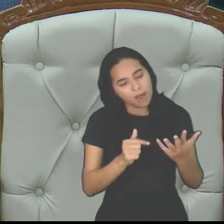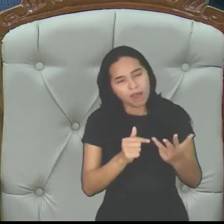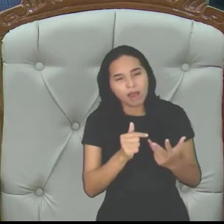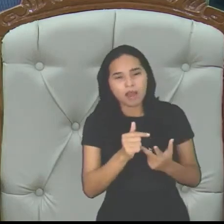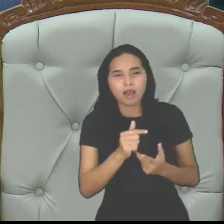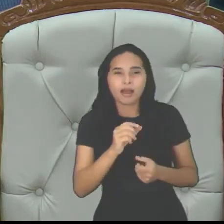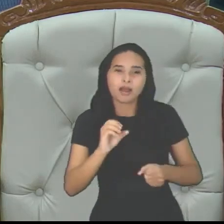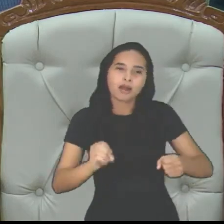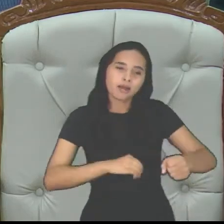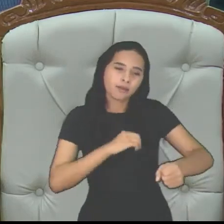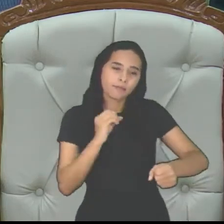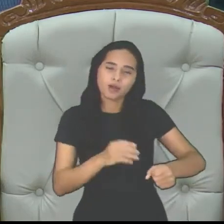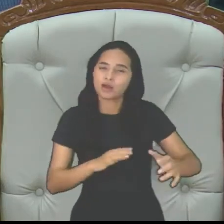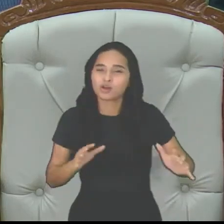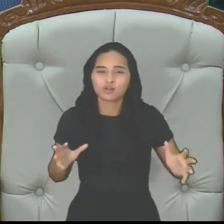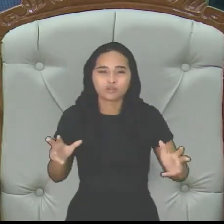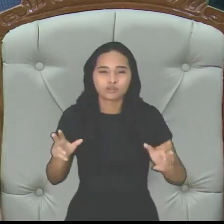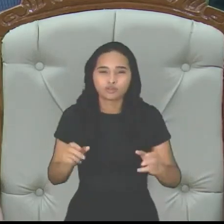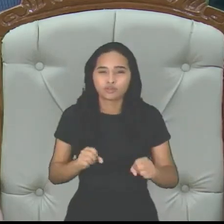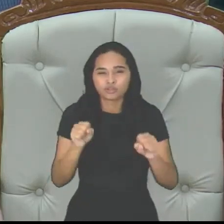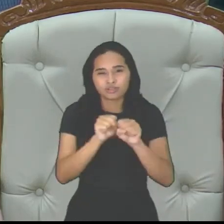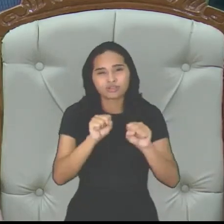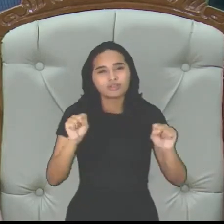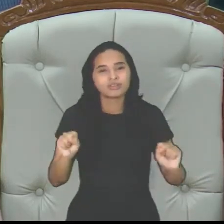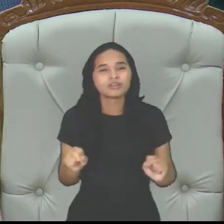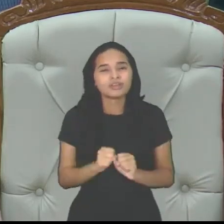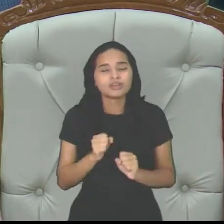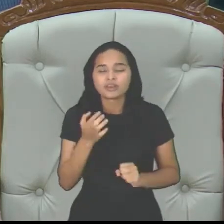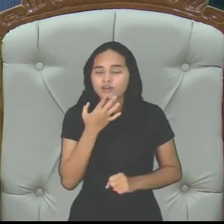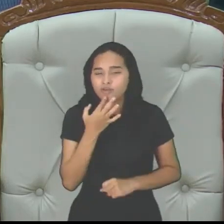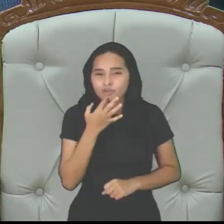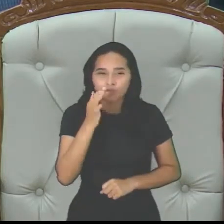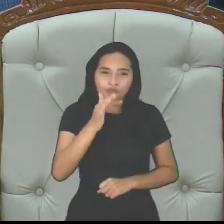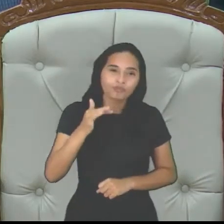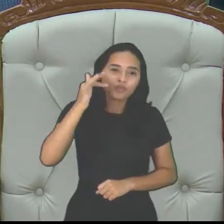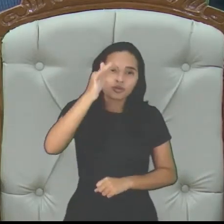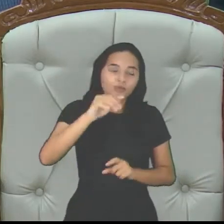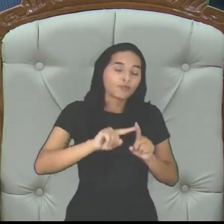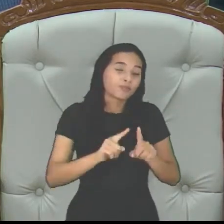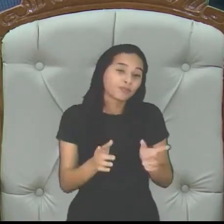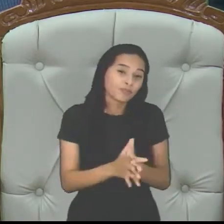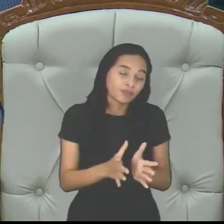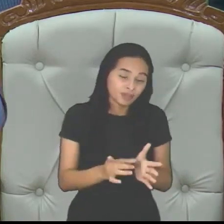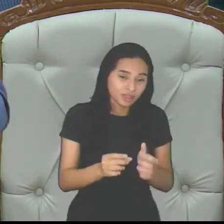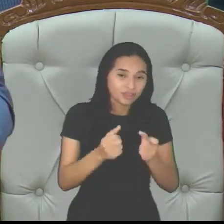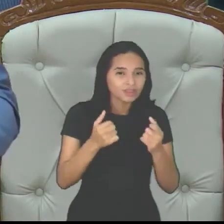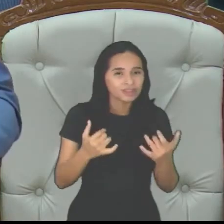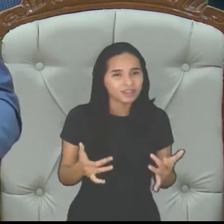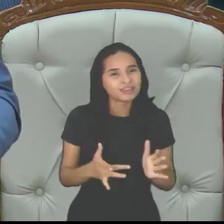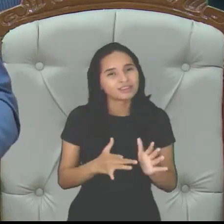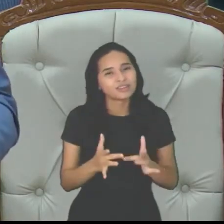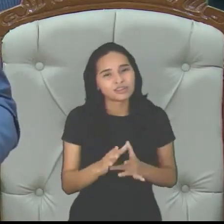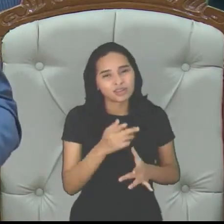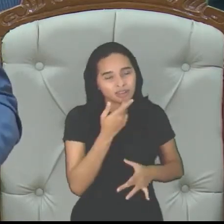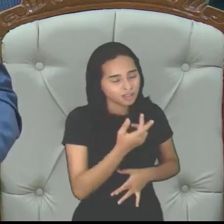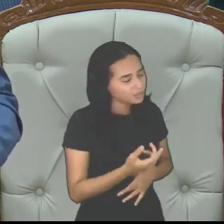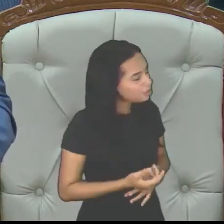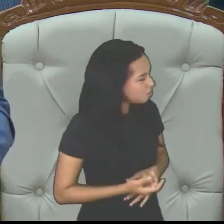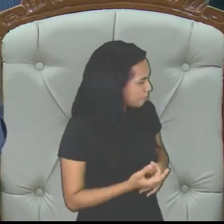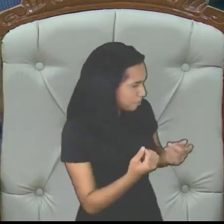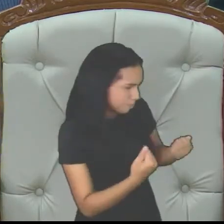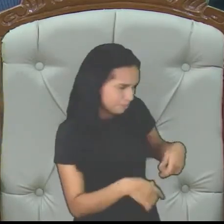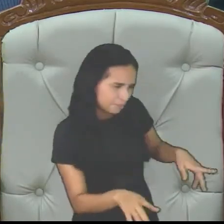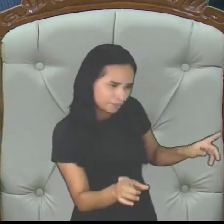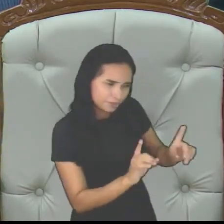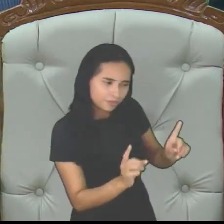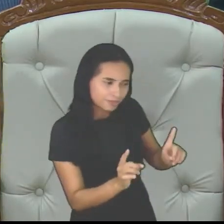feiticeiros, criaram todo o sistema para saber. Mas a Bíblia diz, é o próprio Jesus que diz: não vos